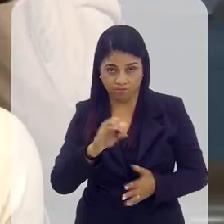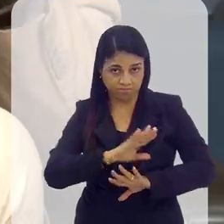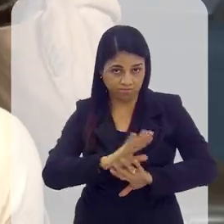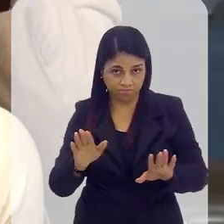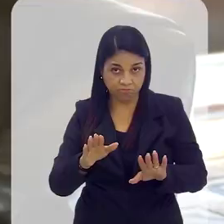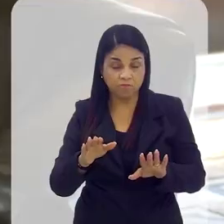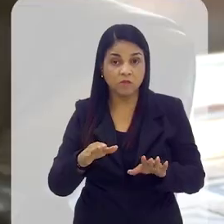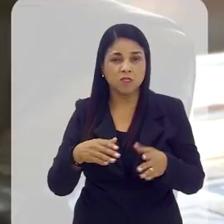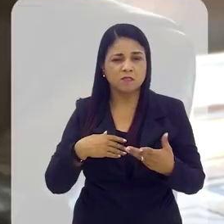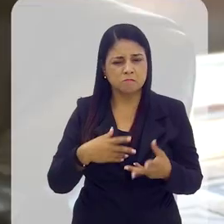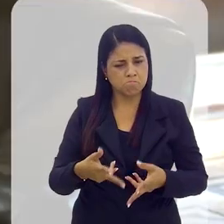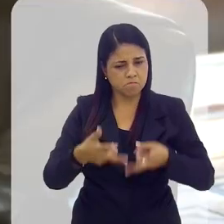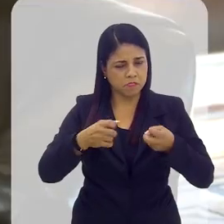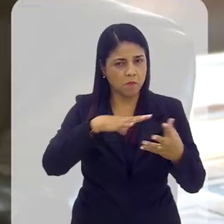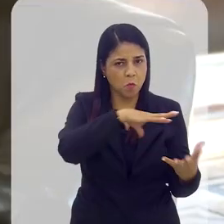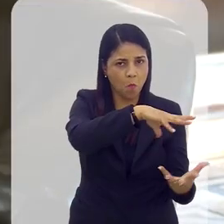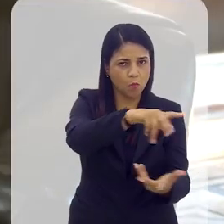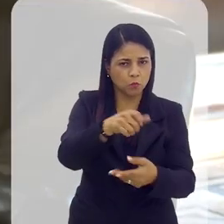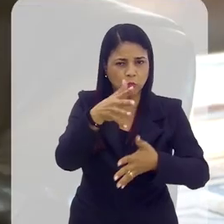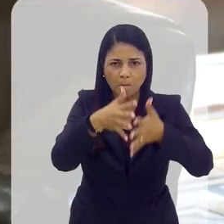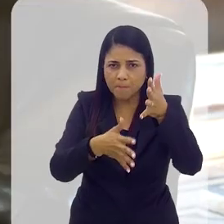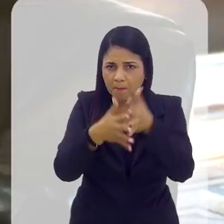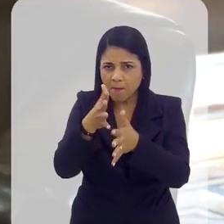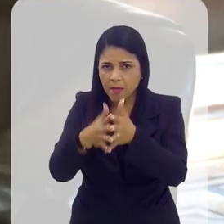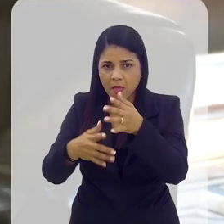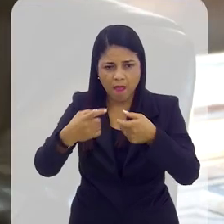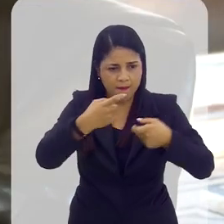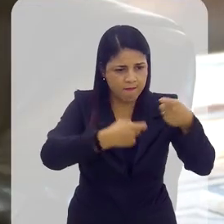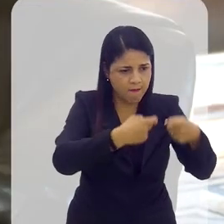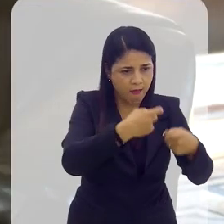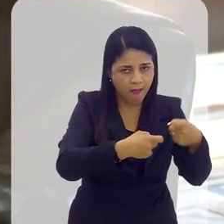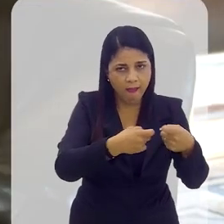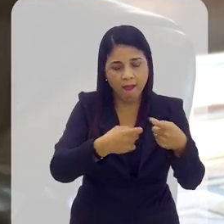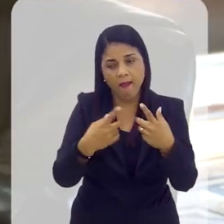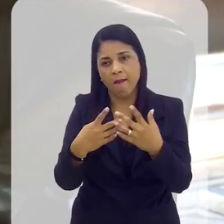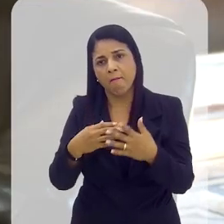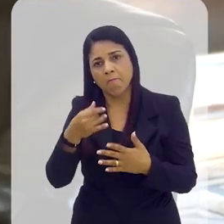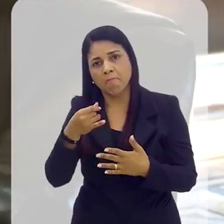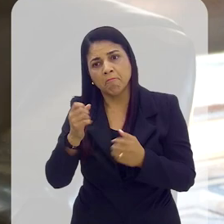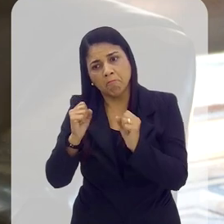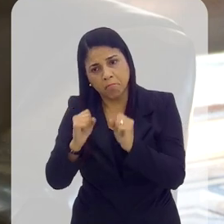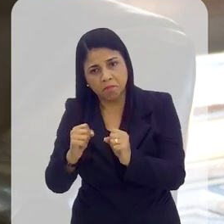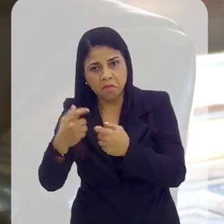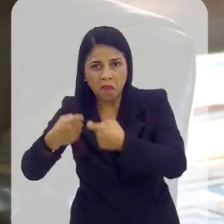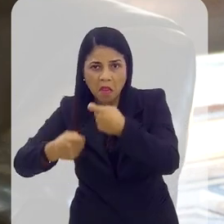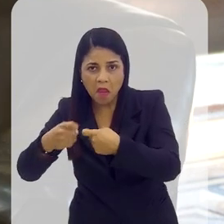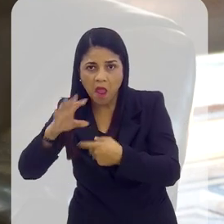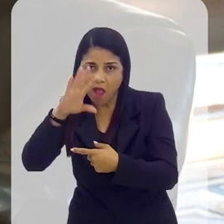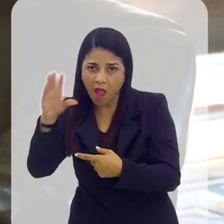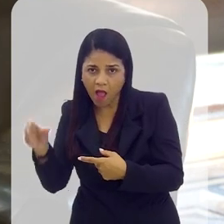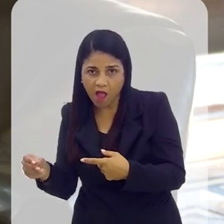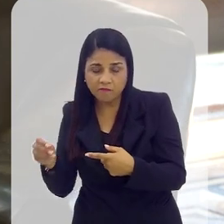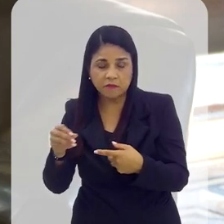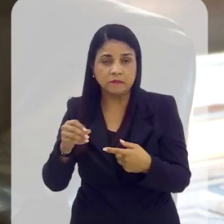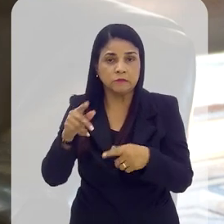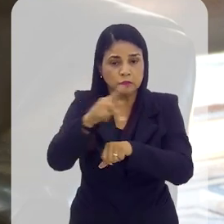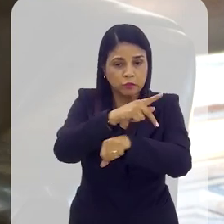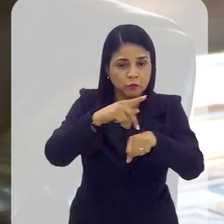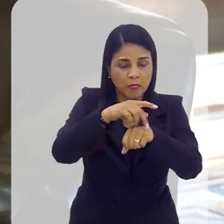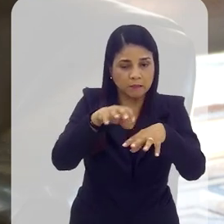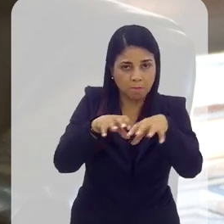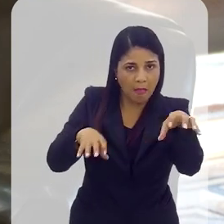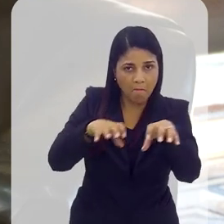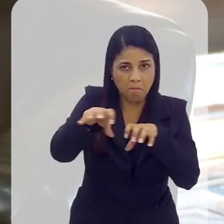gente percebe que o mundo está conturbado, né? Guerra lá, uma possível guerra na África, os países